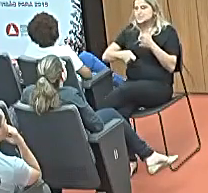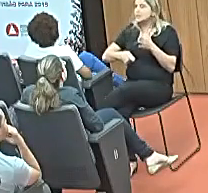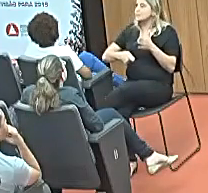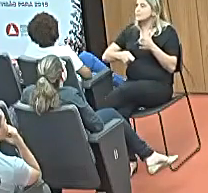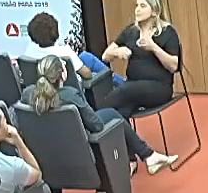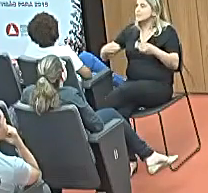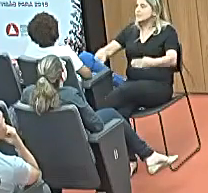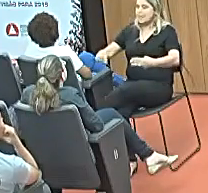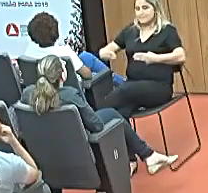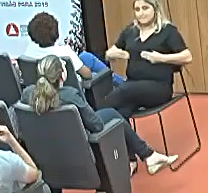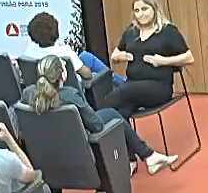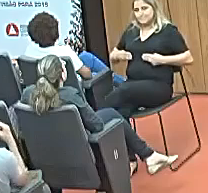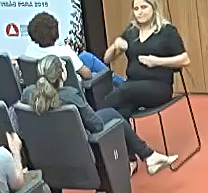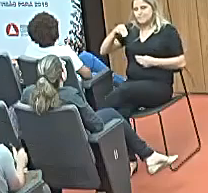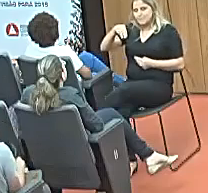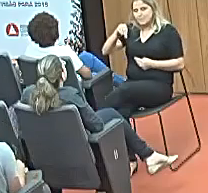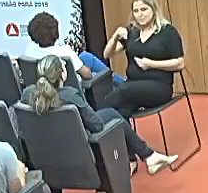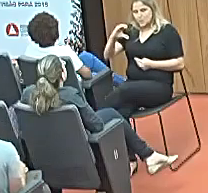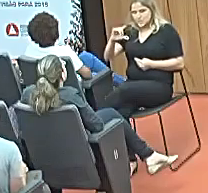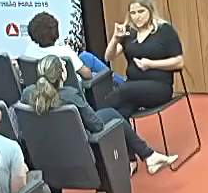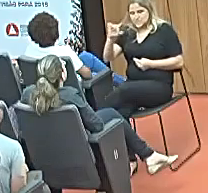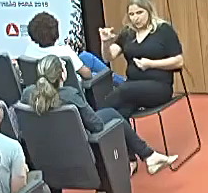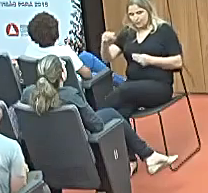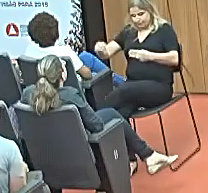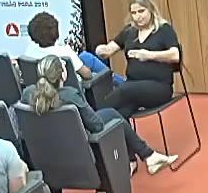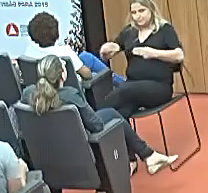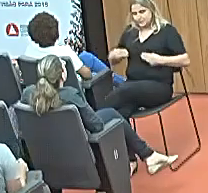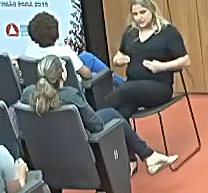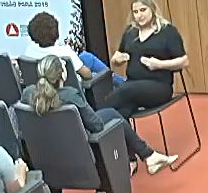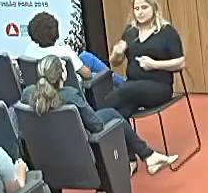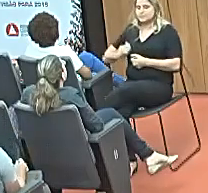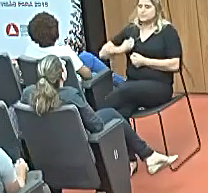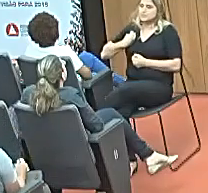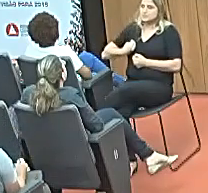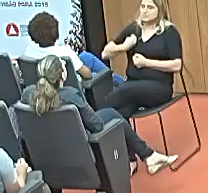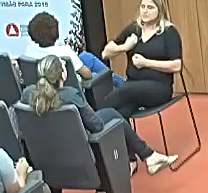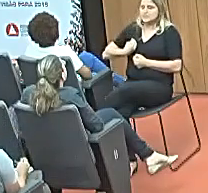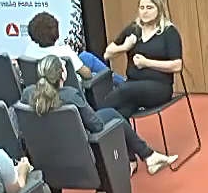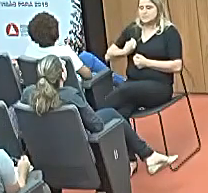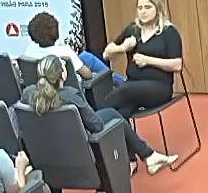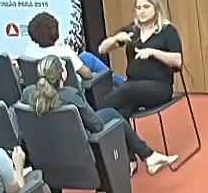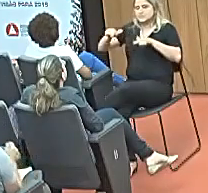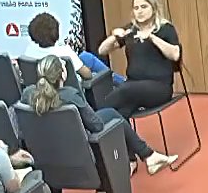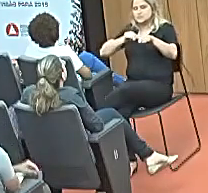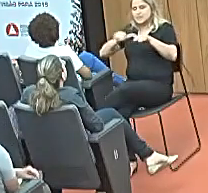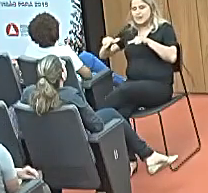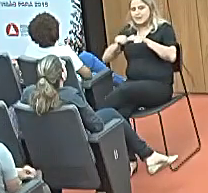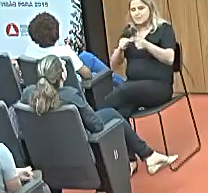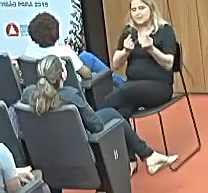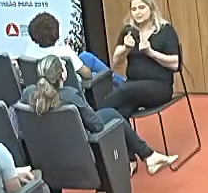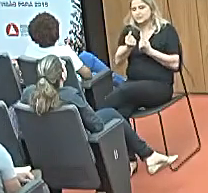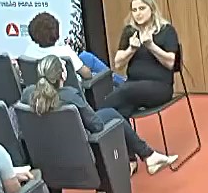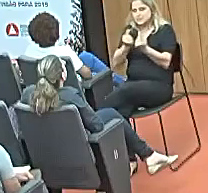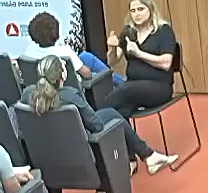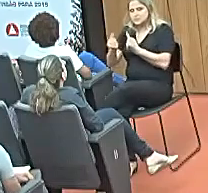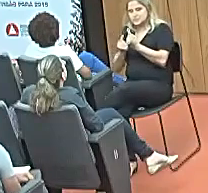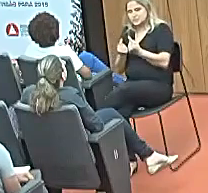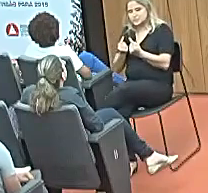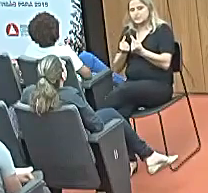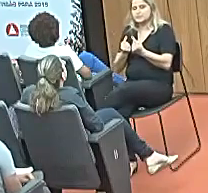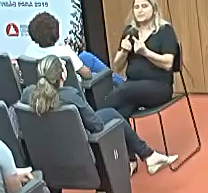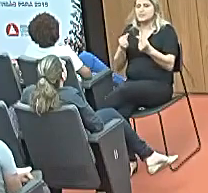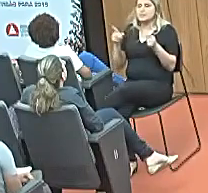segue os participantes do grupo de trabalho transporte trânsito no processo participativo